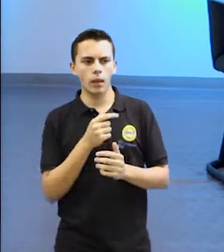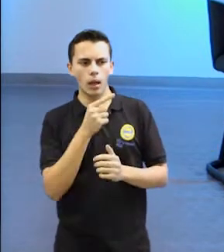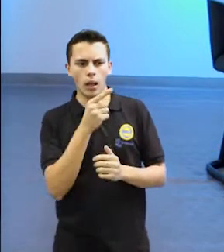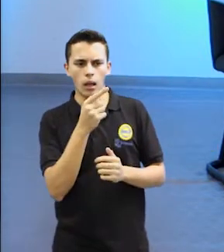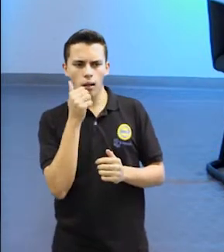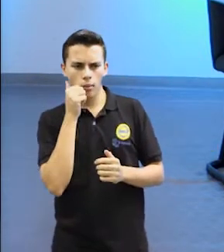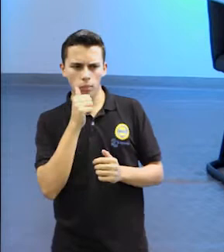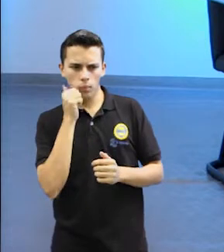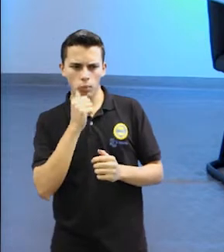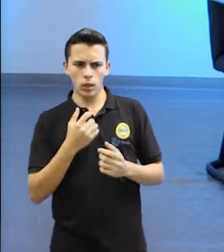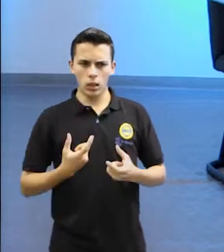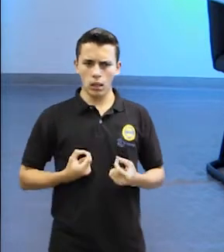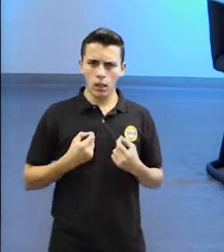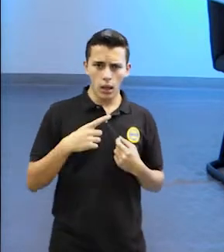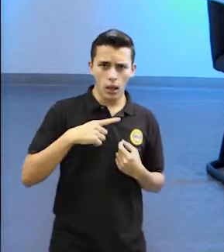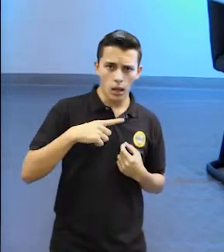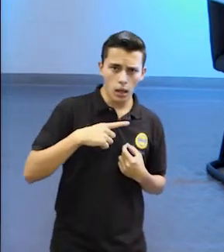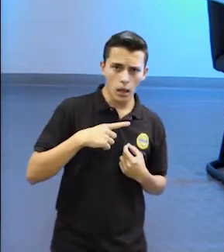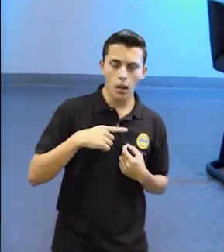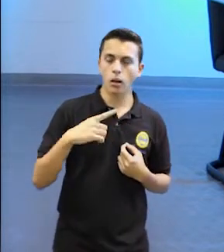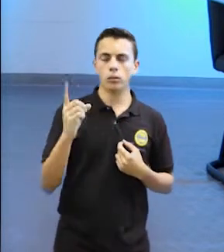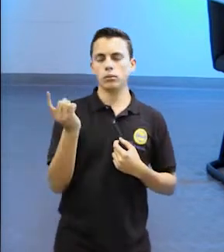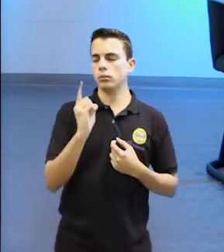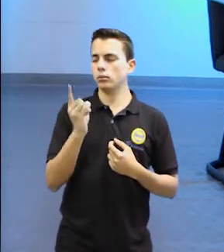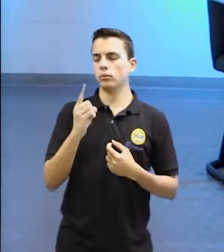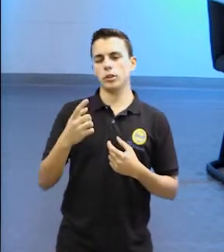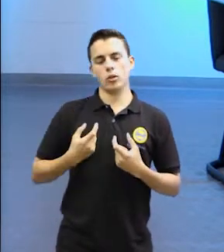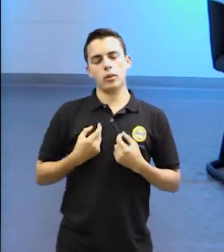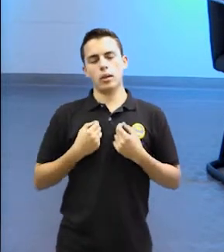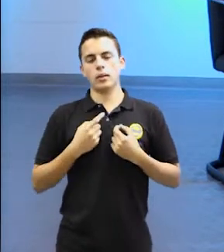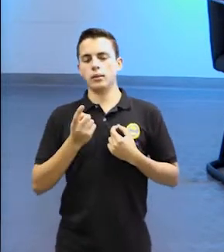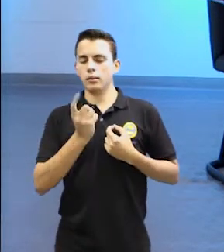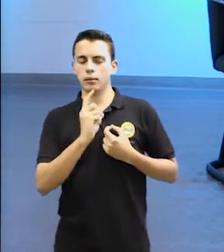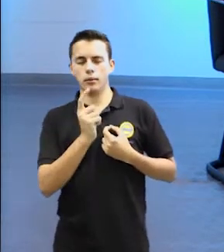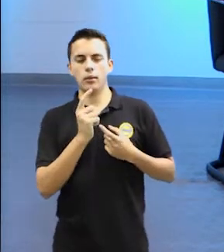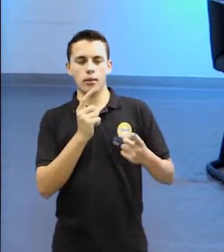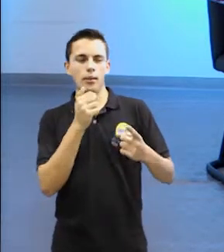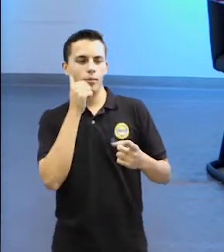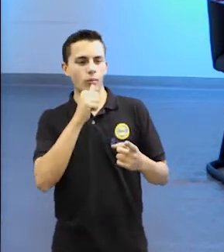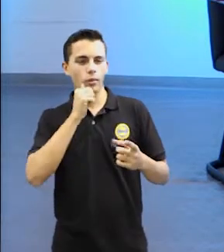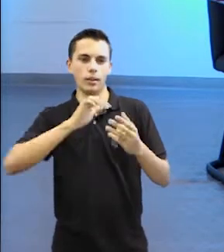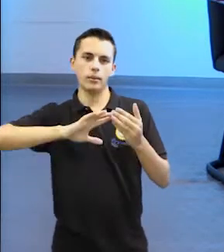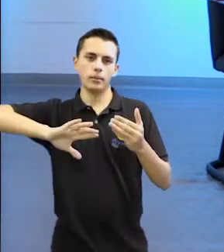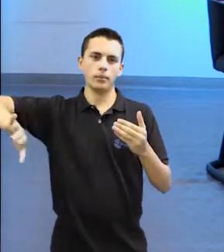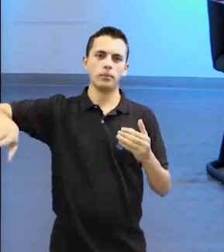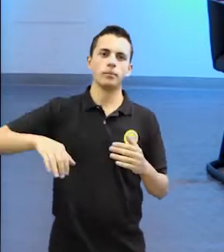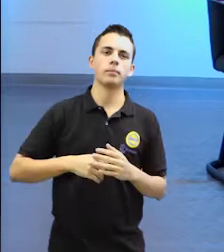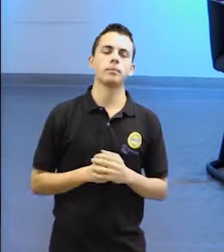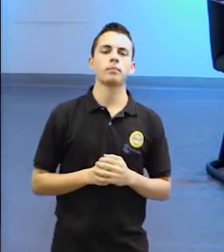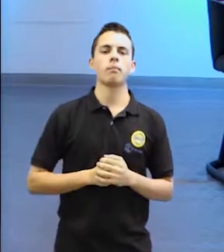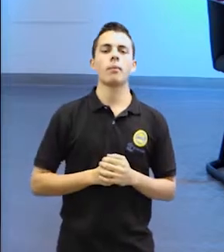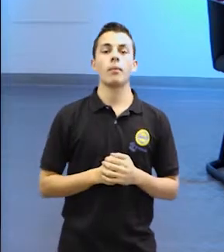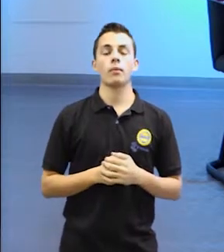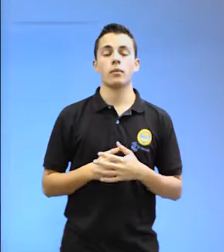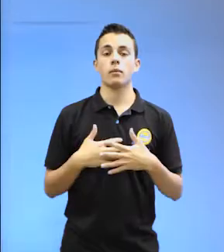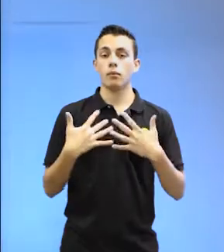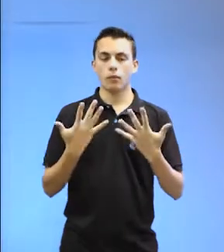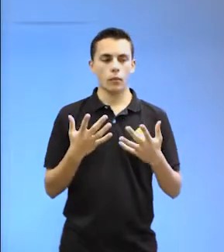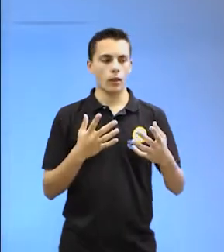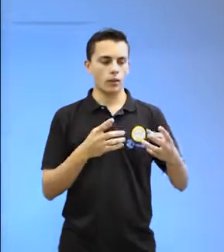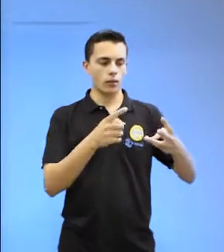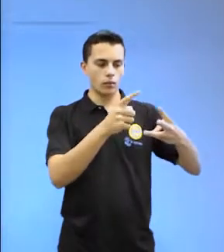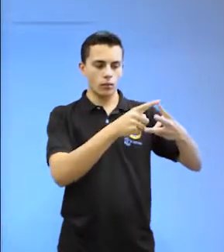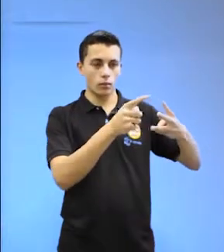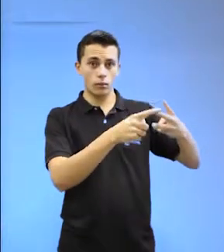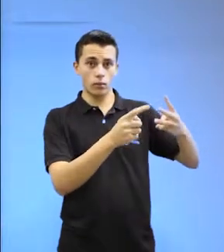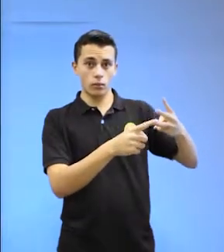delas teve um câncer, essa atriz, né? Não está mais. Né, ah, essa não está mais. Não, ela não está. Mas a personagem,